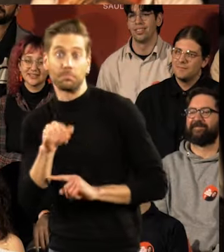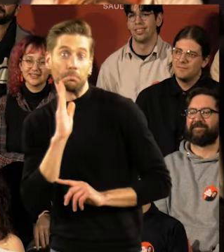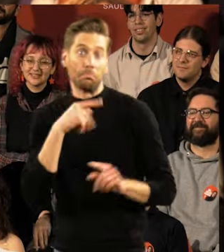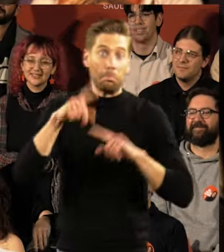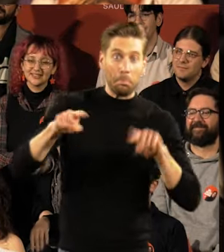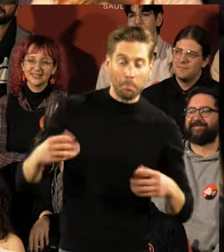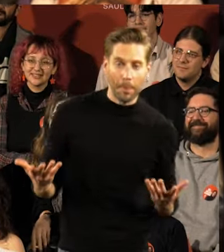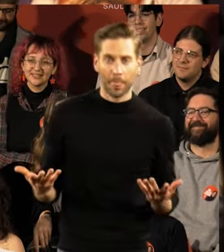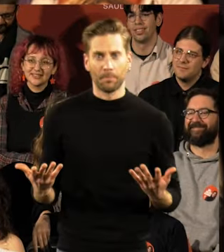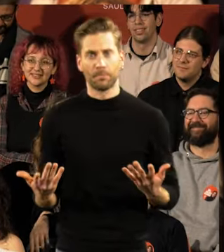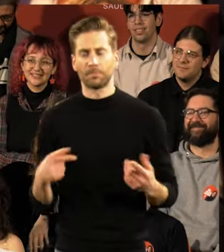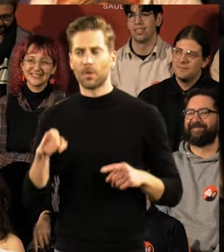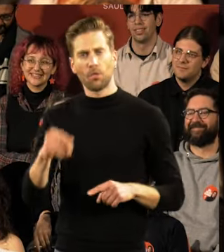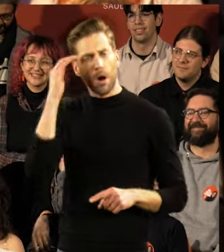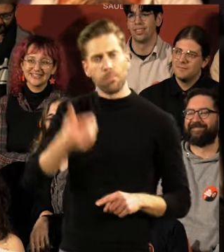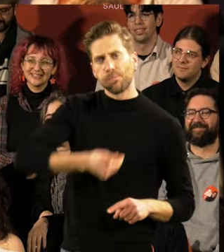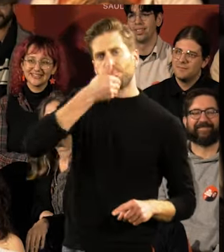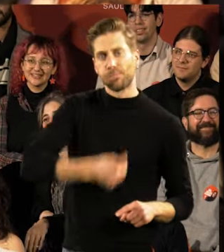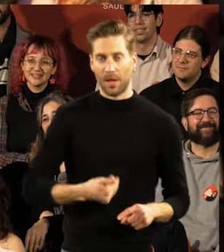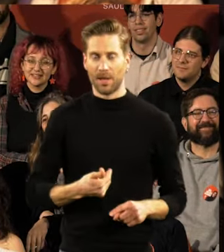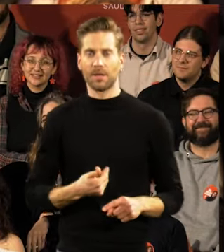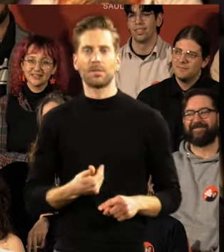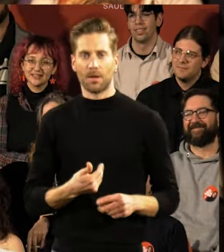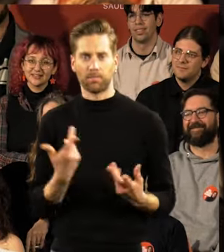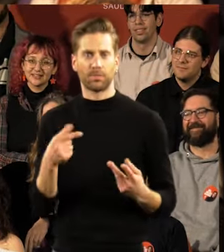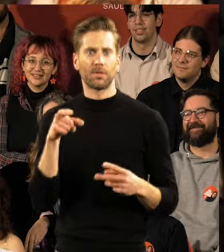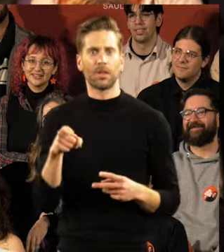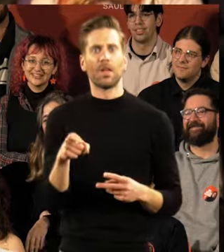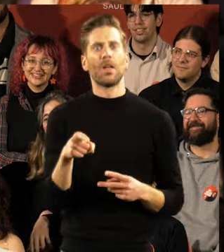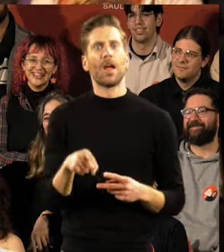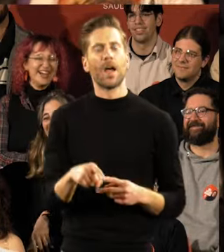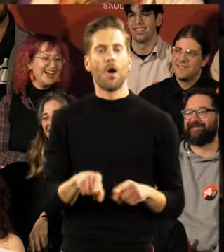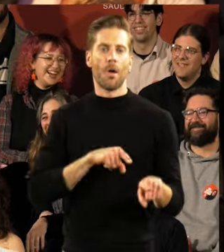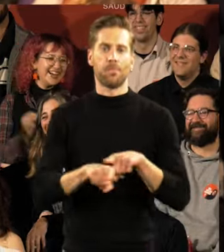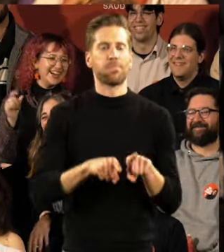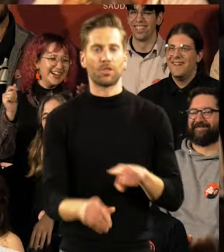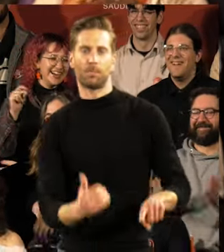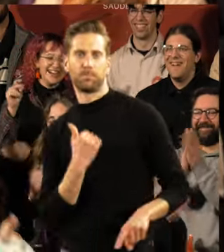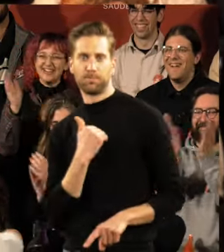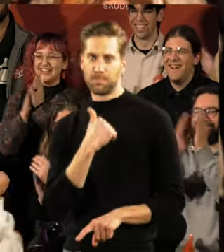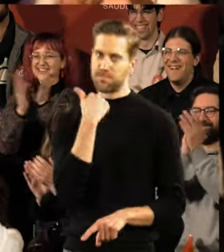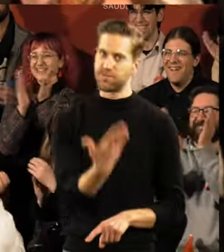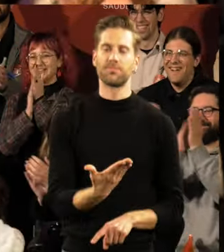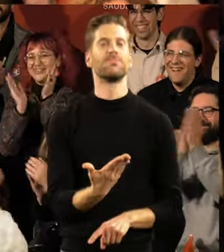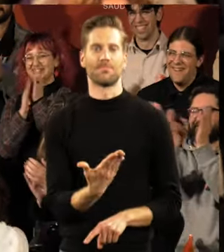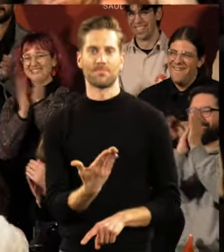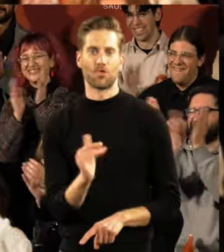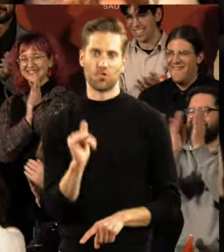além de competente e comprometido, será o deputado mais talentoso da Assembleia da República.